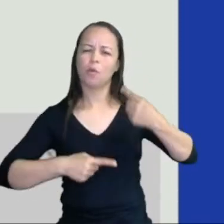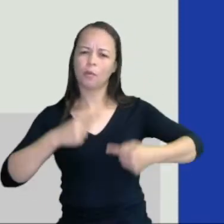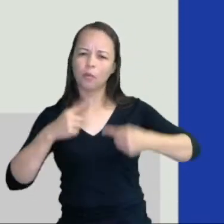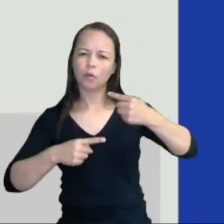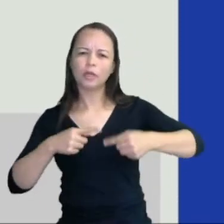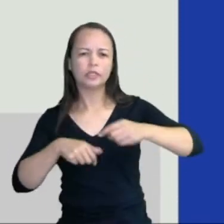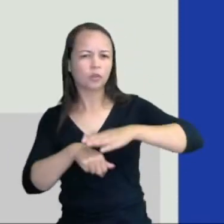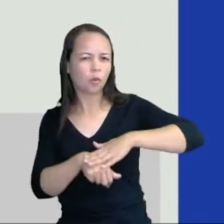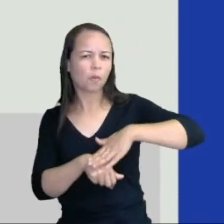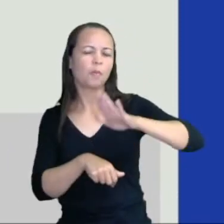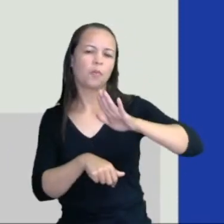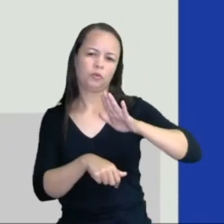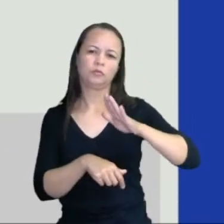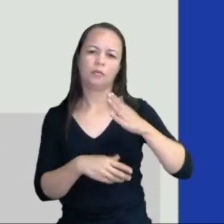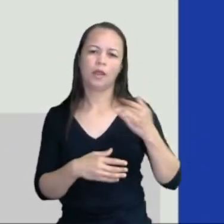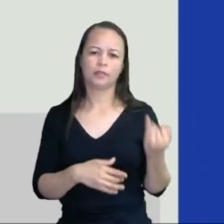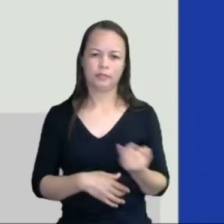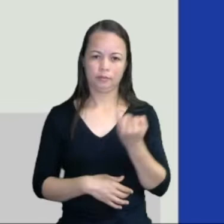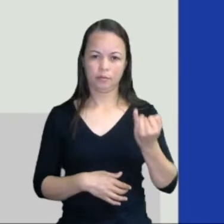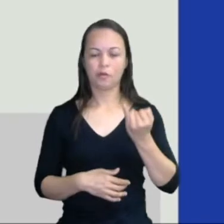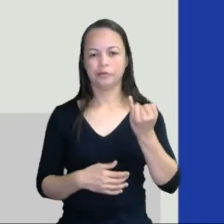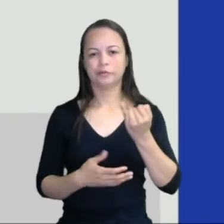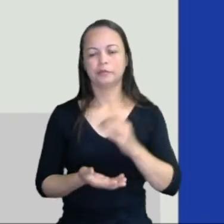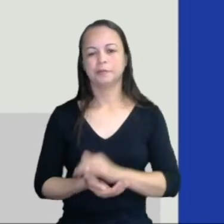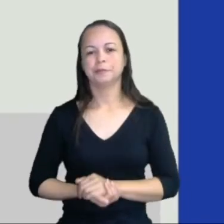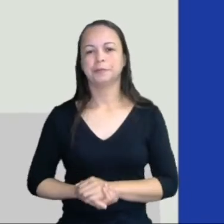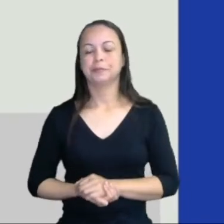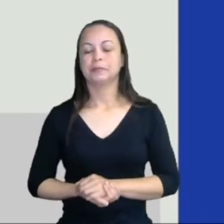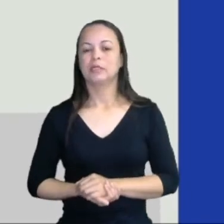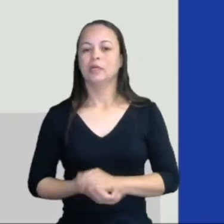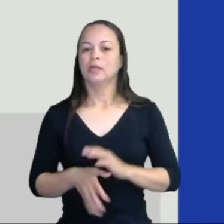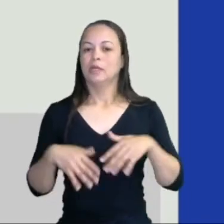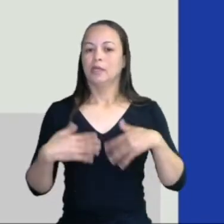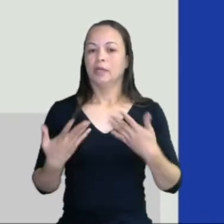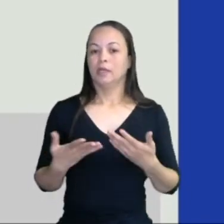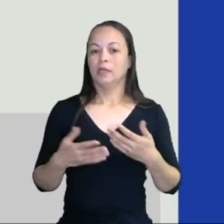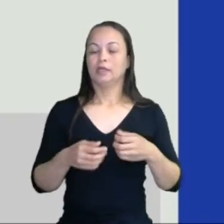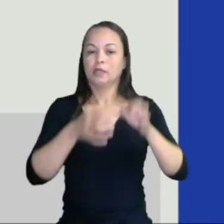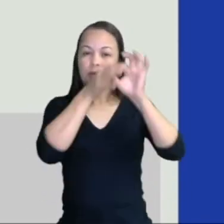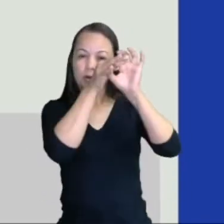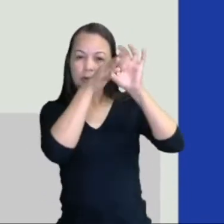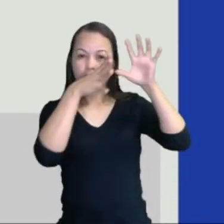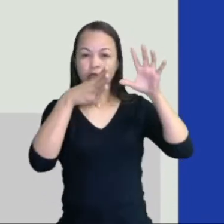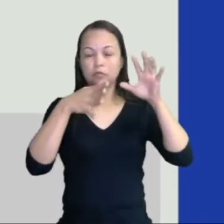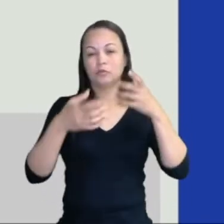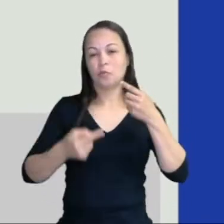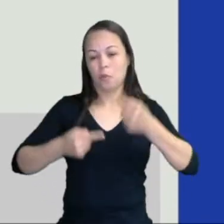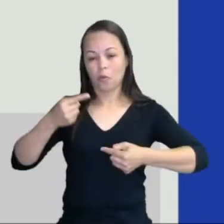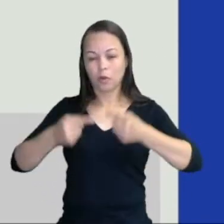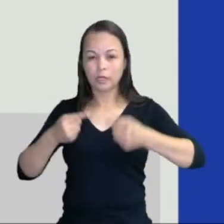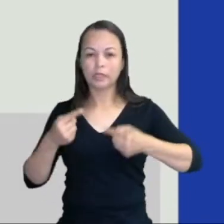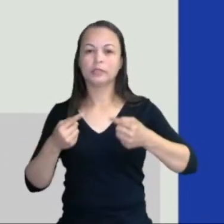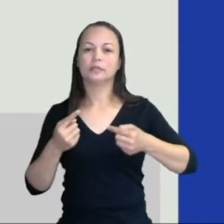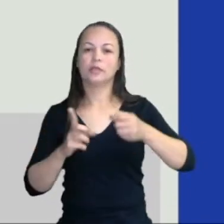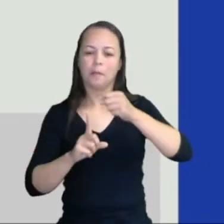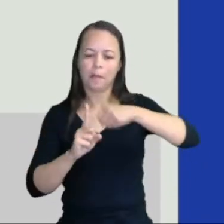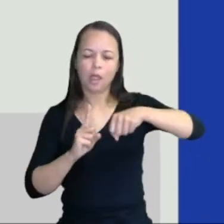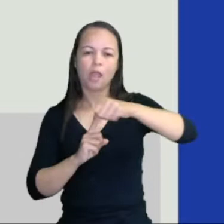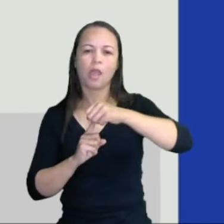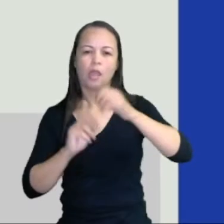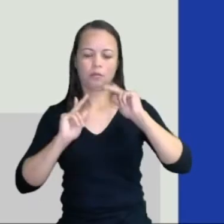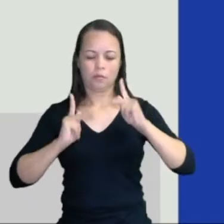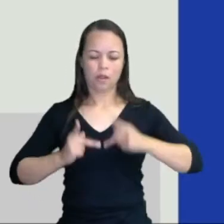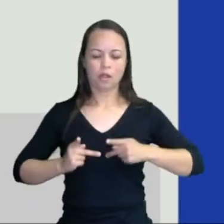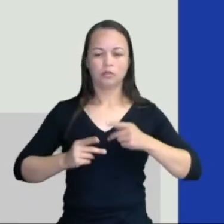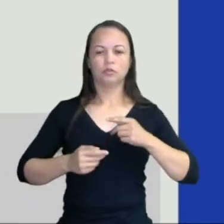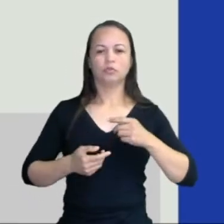muito mais eficiente. Então, o liberalismo político, em síntese pessoal, é uma